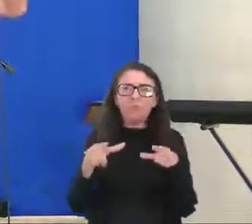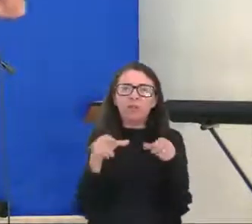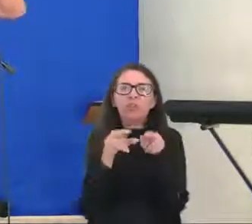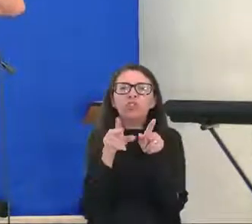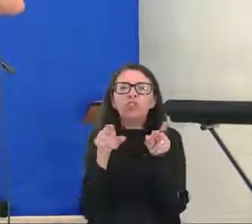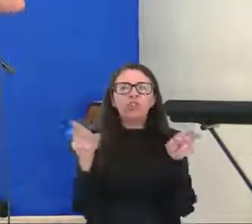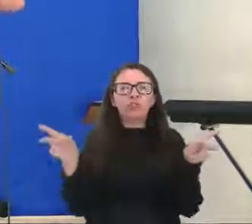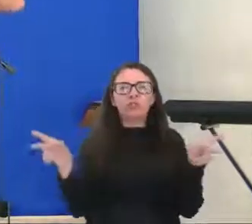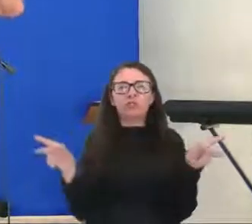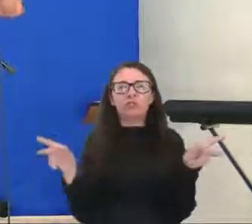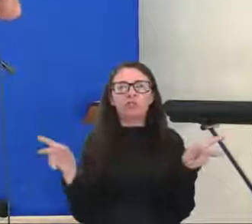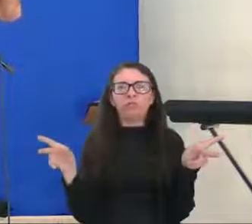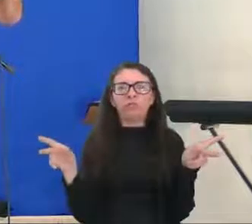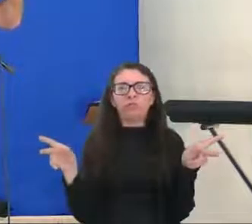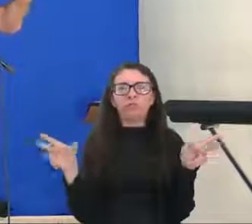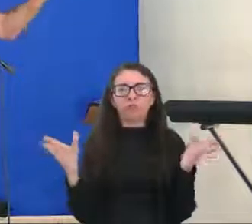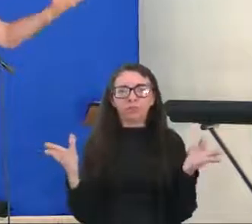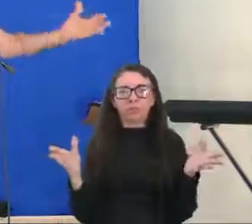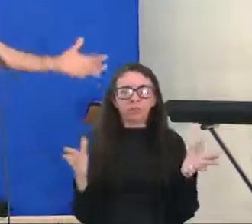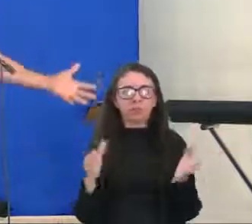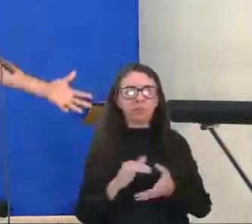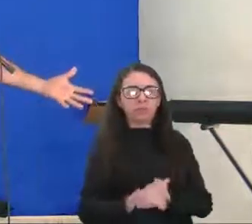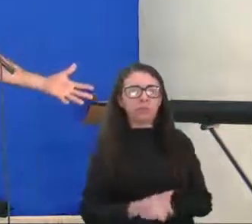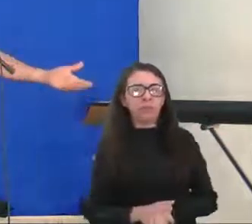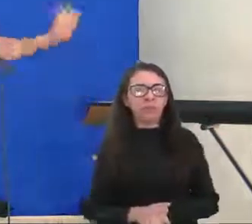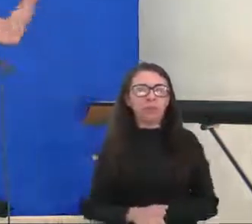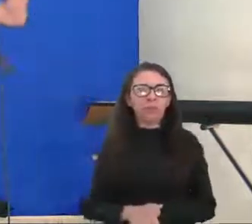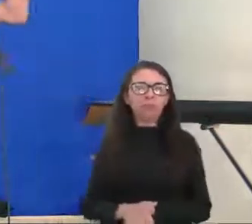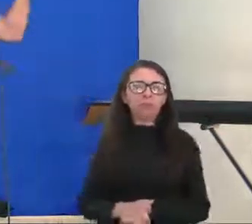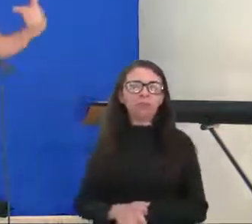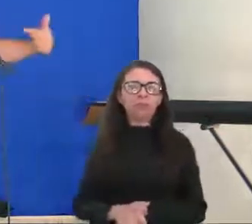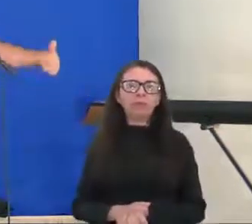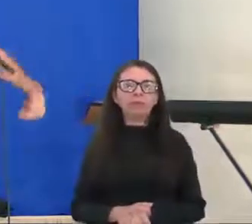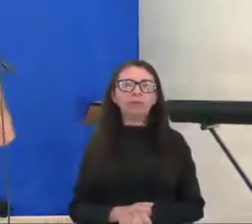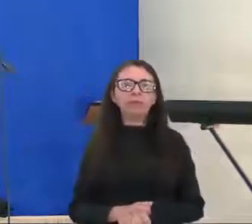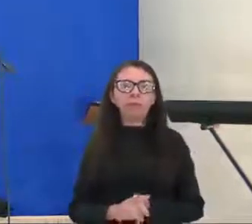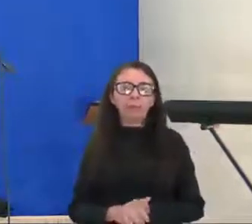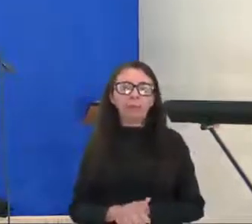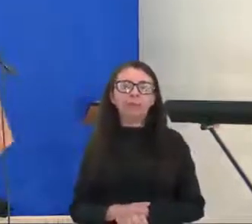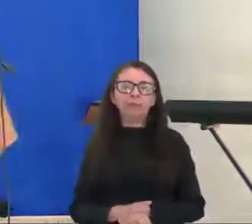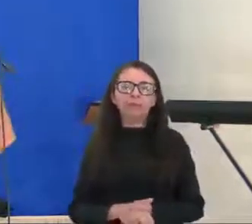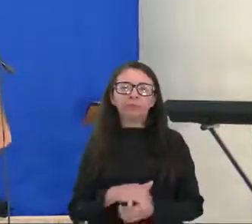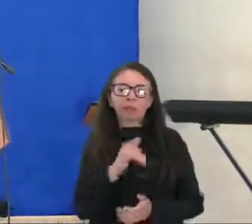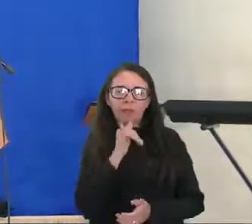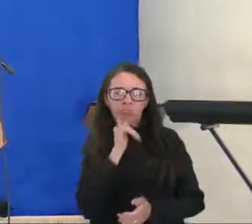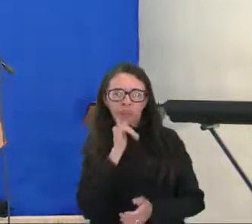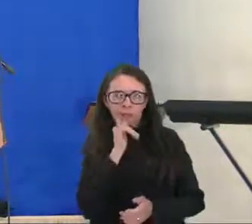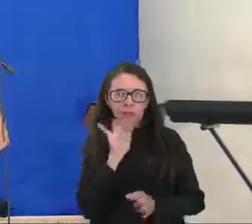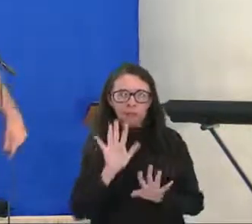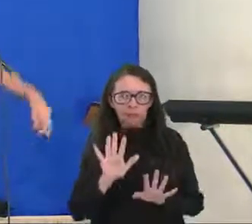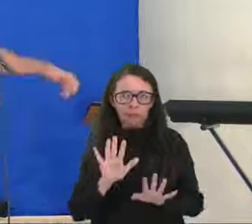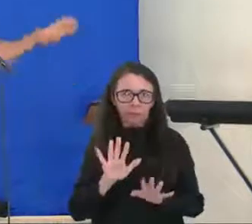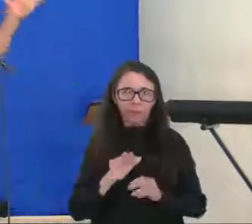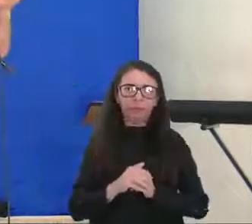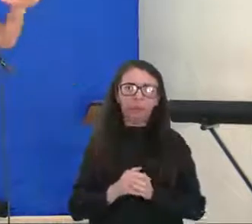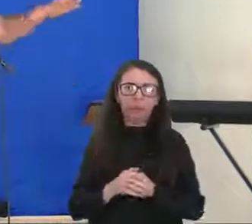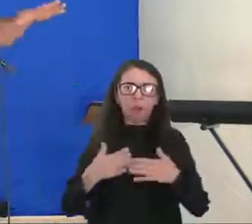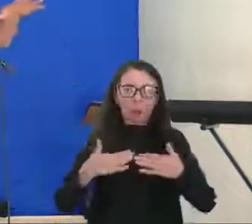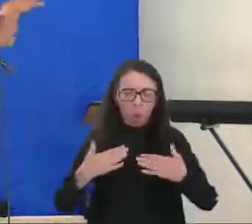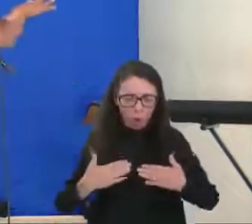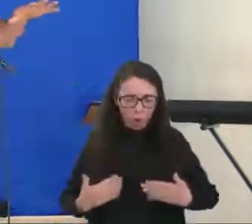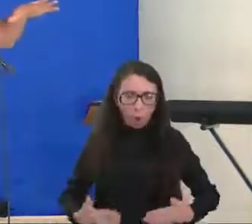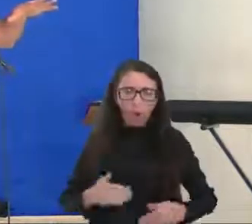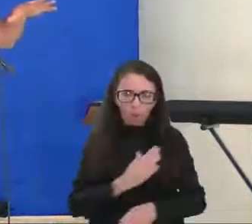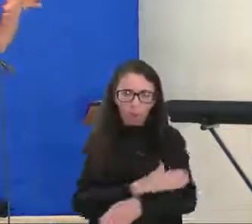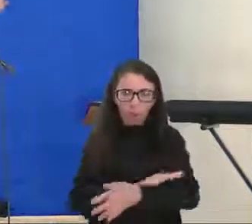tem vários membros, mas é um só corpo. Cristo sendo o cabeça.